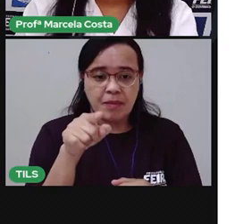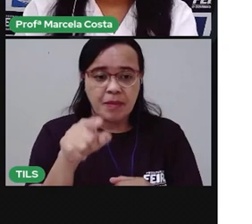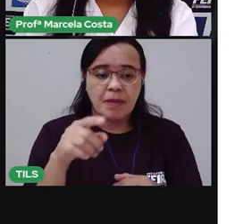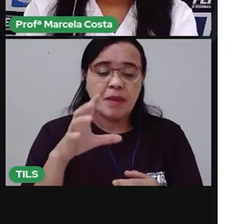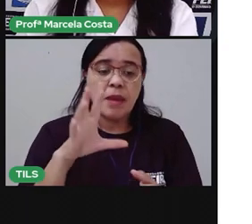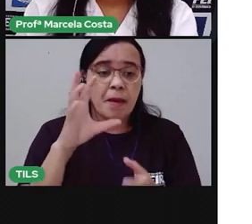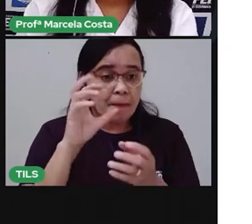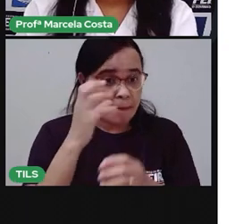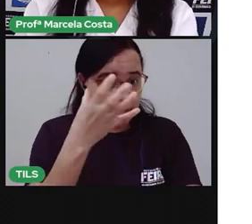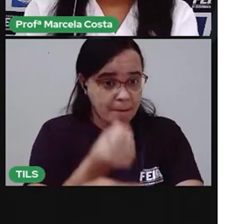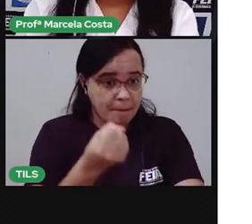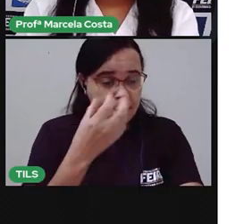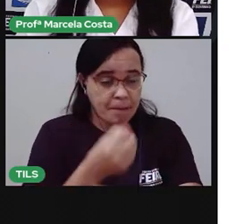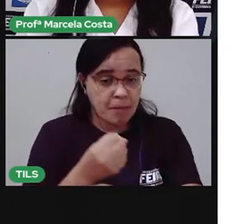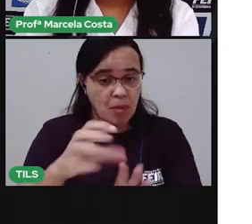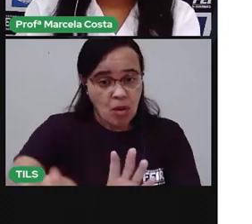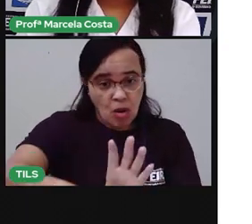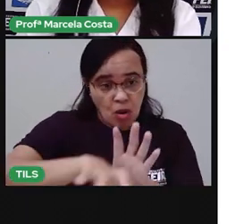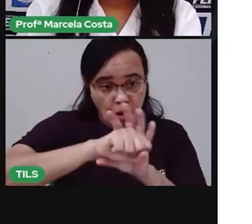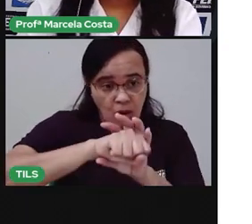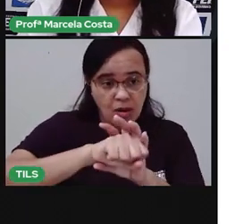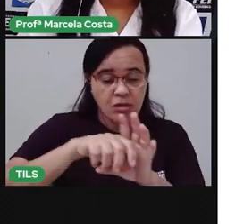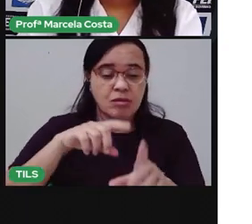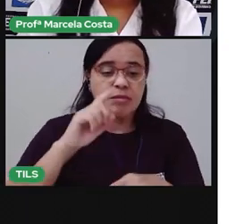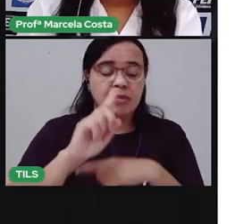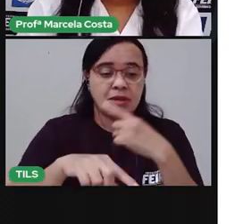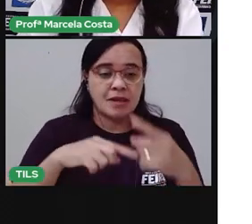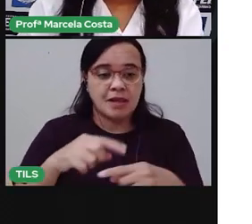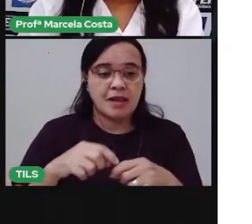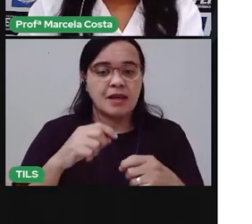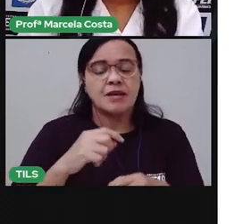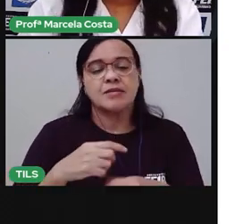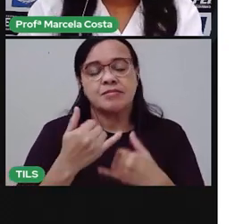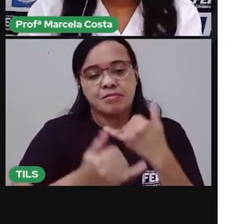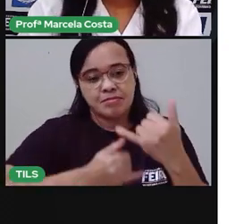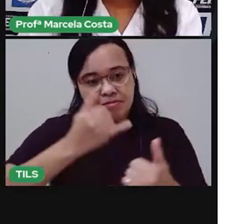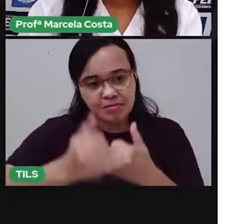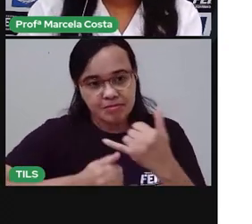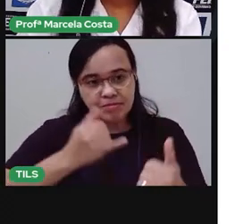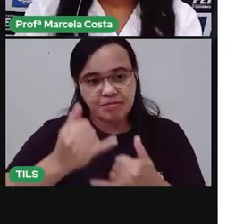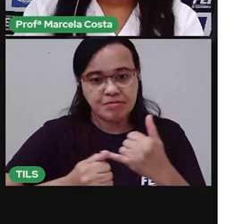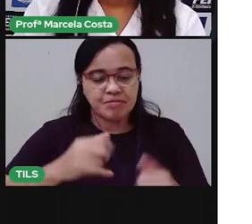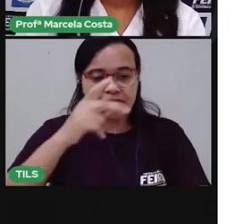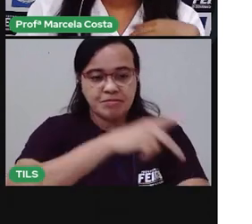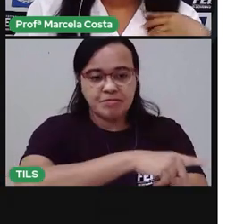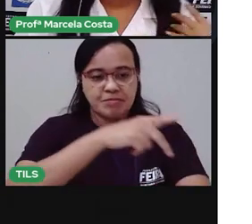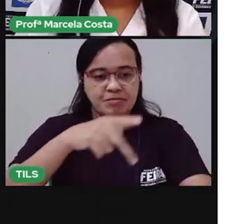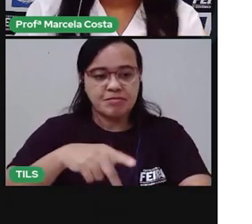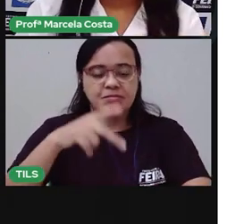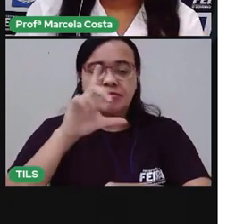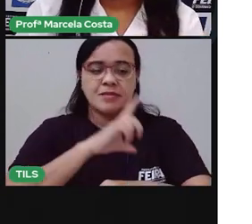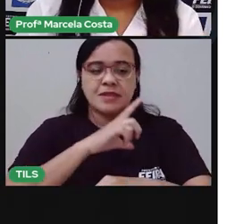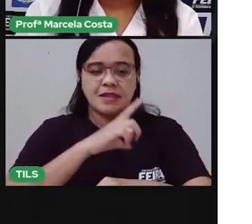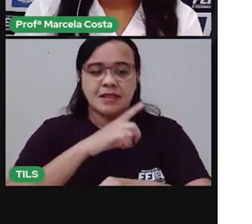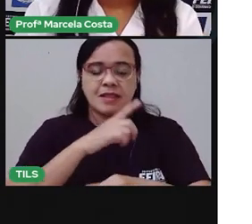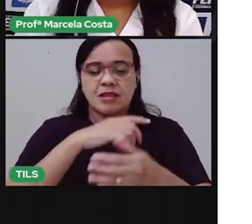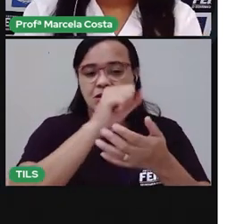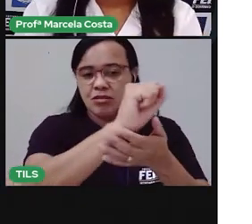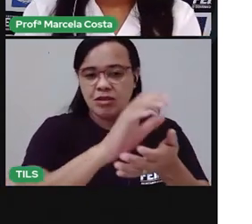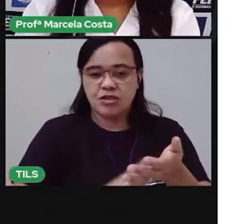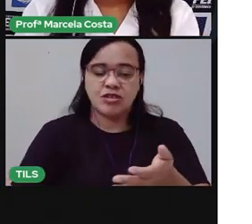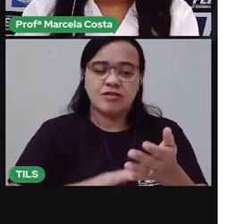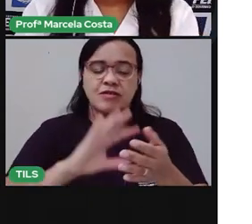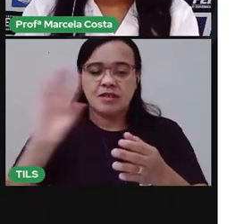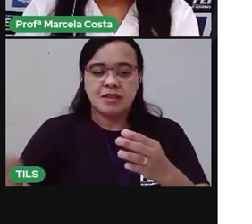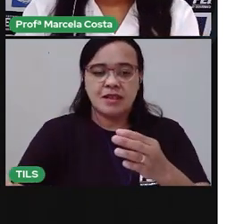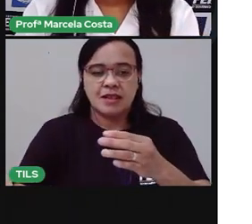você pode copiar esse link porque ele não tá aí na sua tarefa no seu percurso pé da gosto é uma atividade complementar